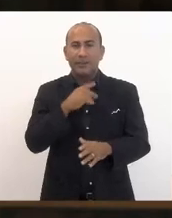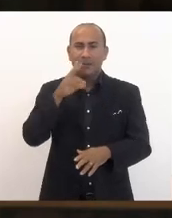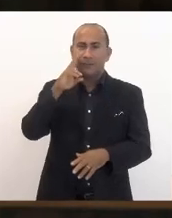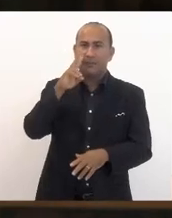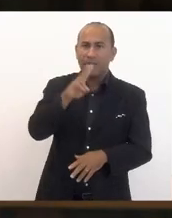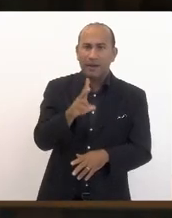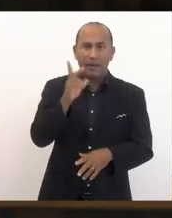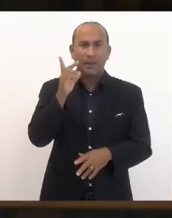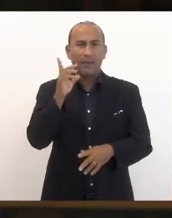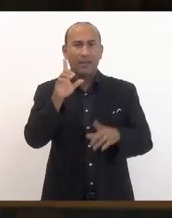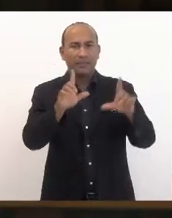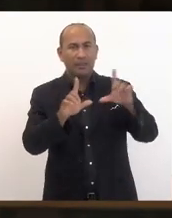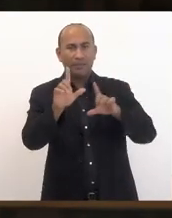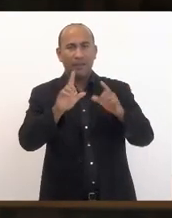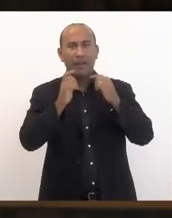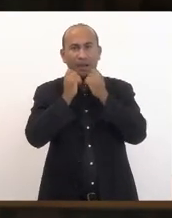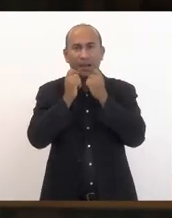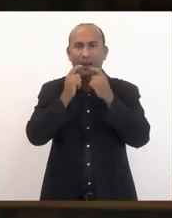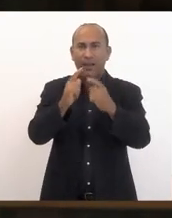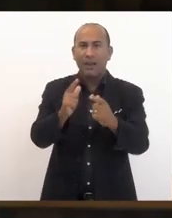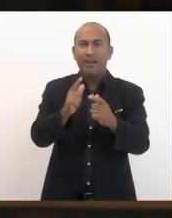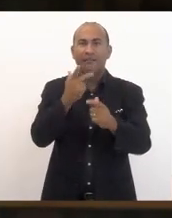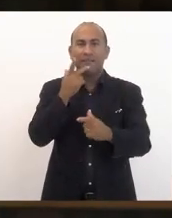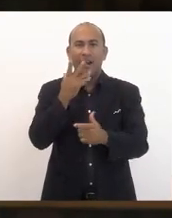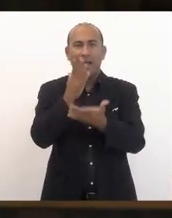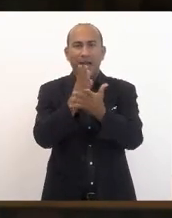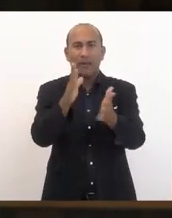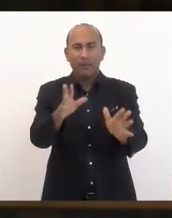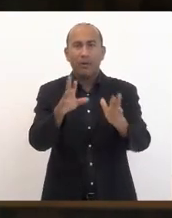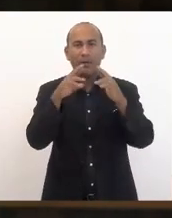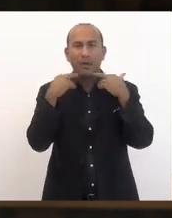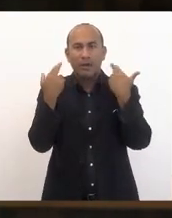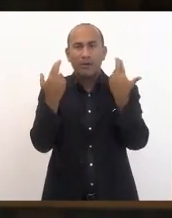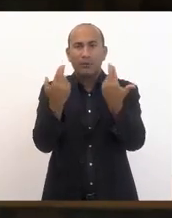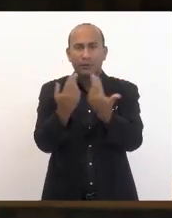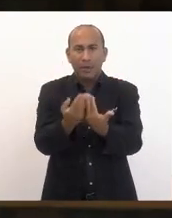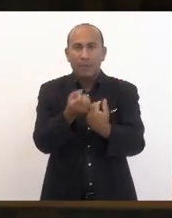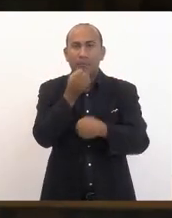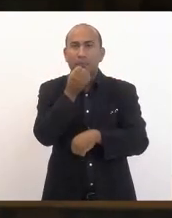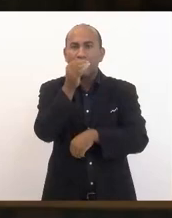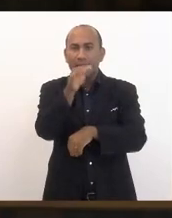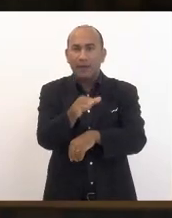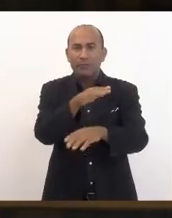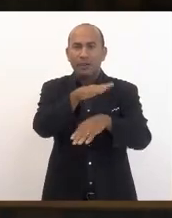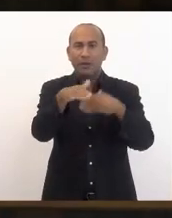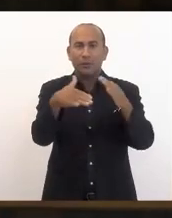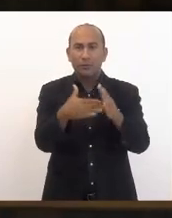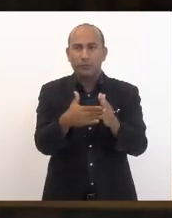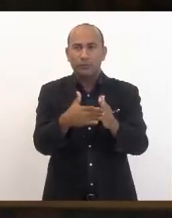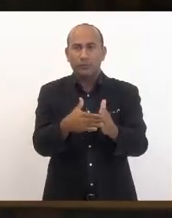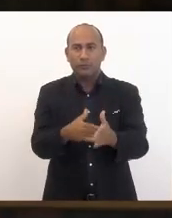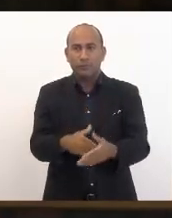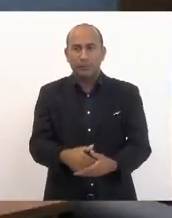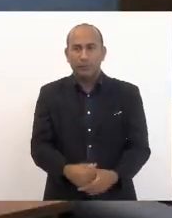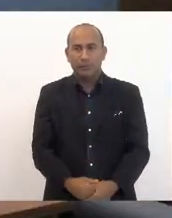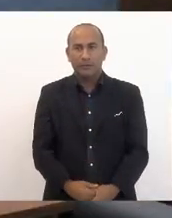pela TV Alerj, declaro encerrada a presente sessão. Boa tarde a todas e todos.